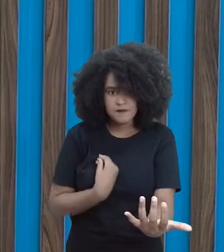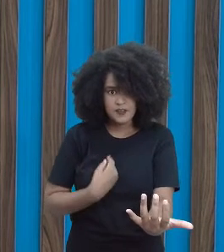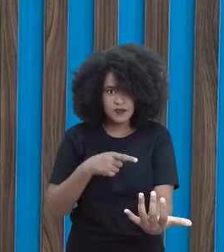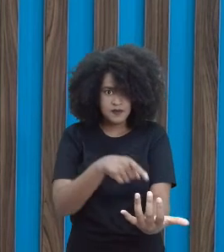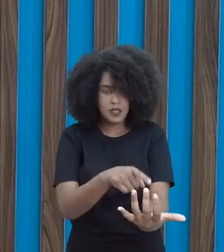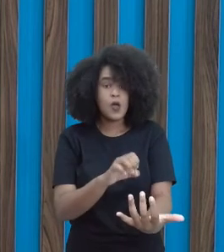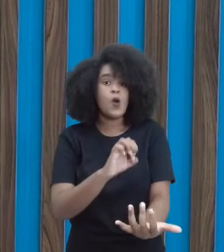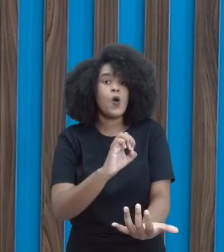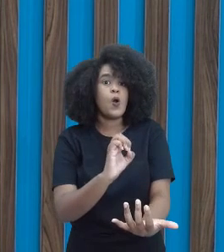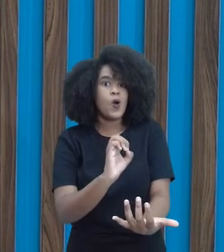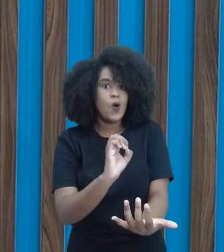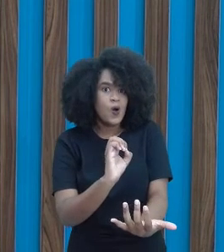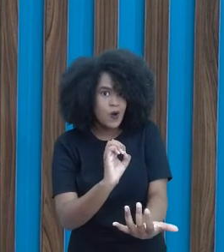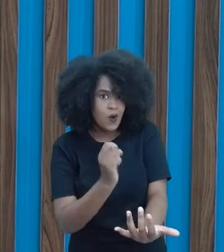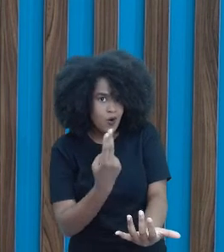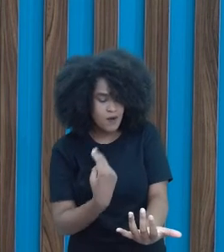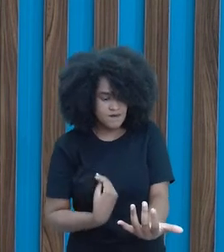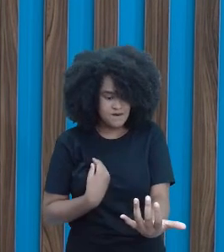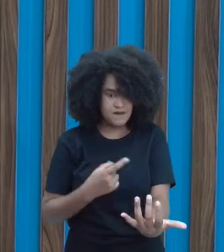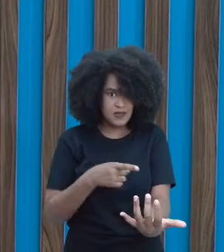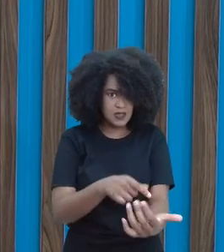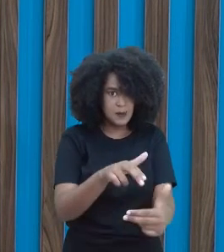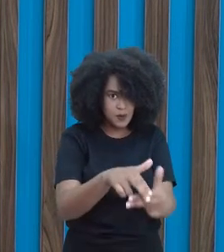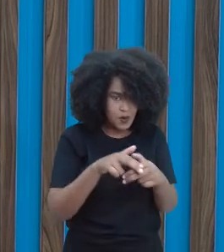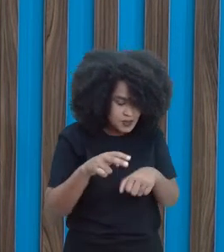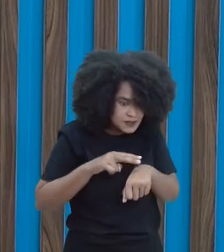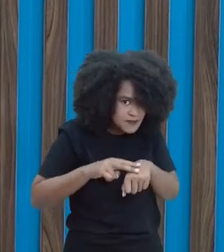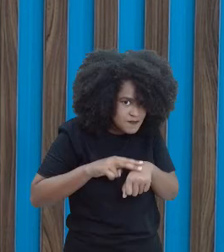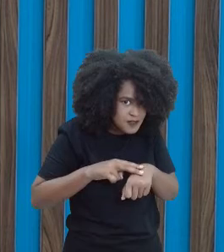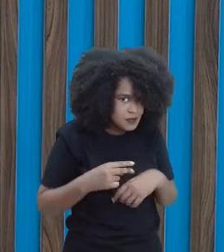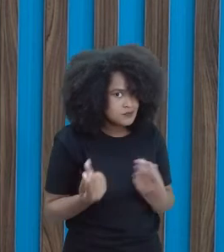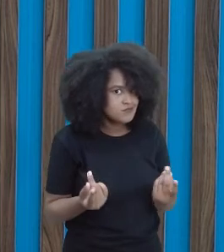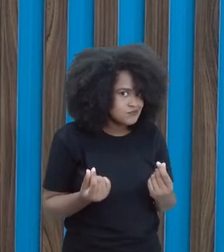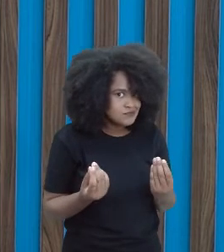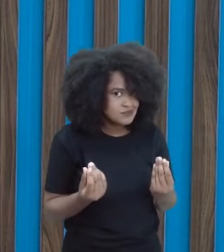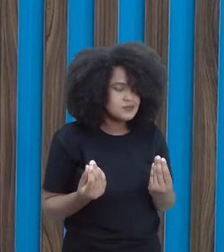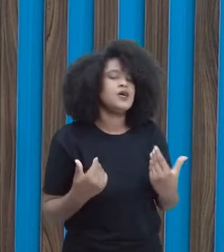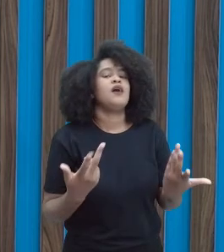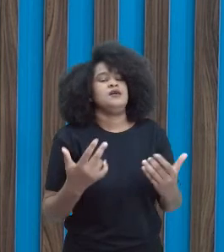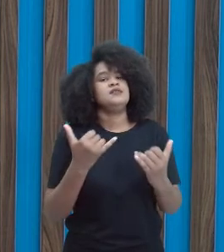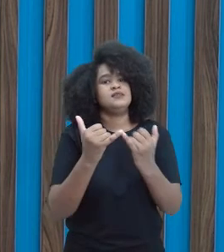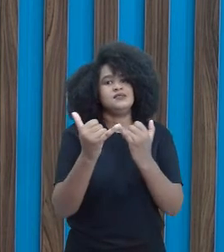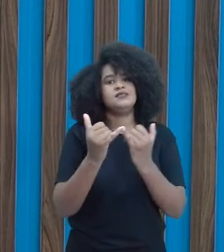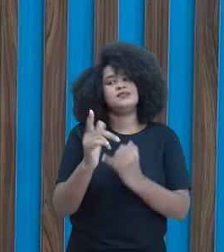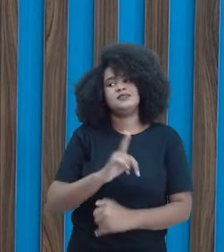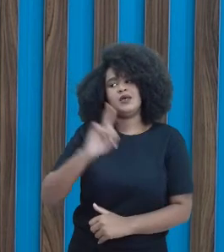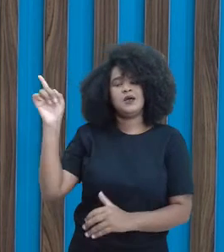está na grama porque é verde. Então, é bem parecido com essas